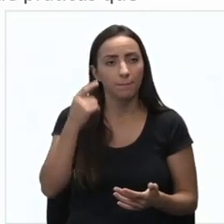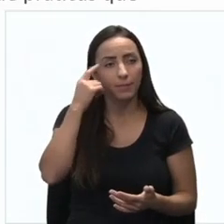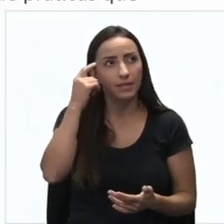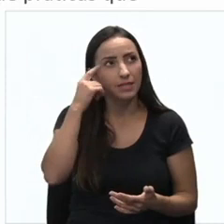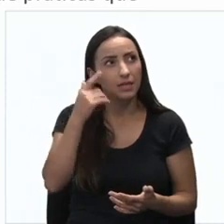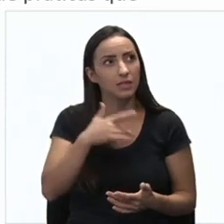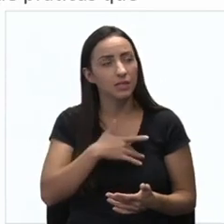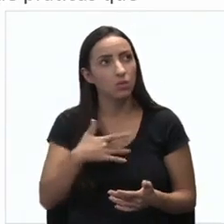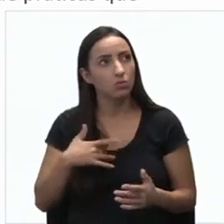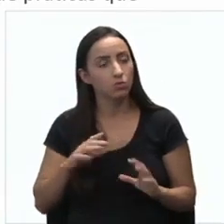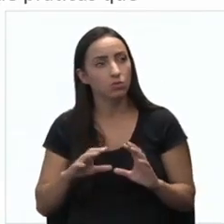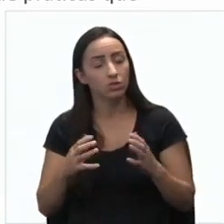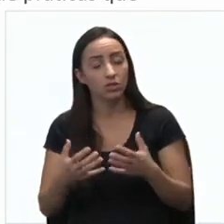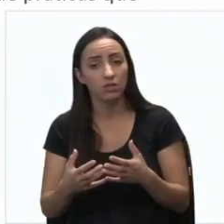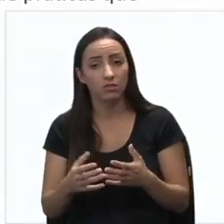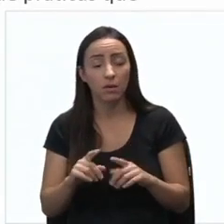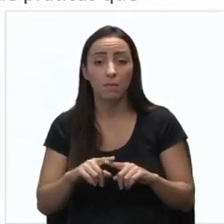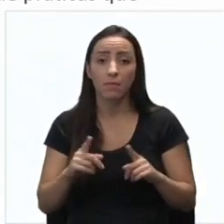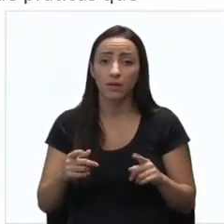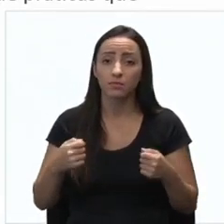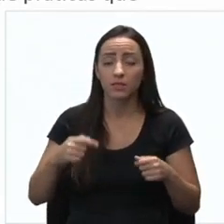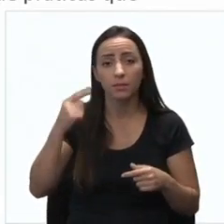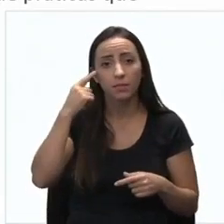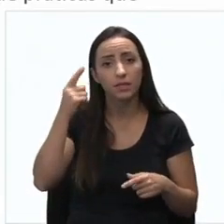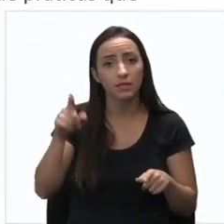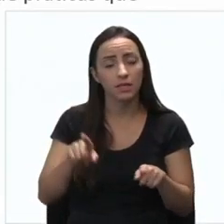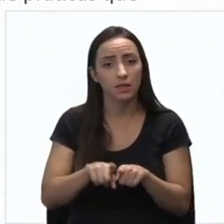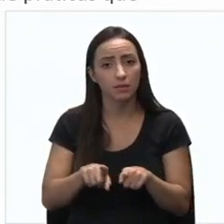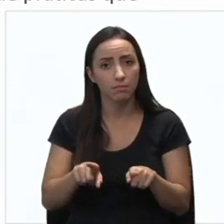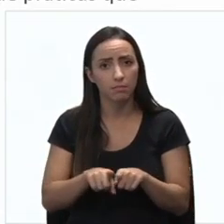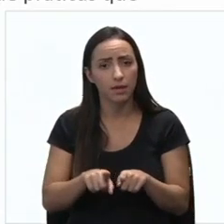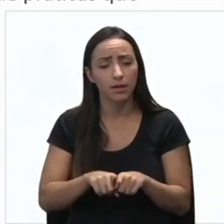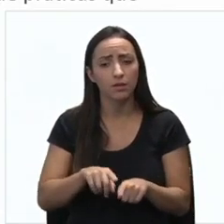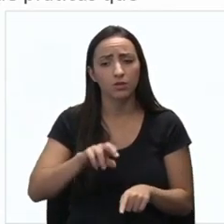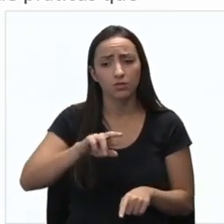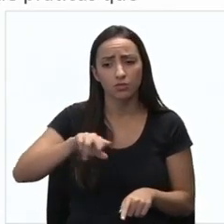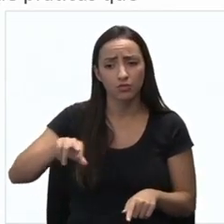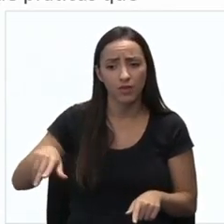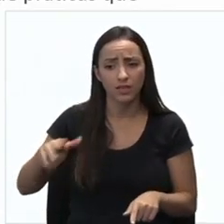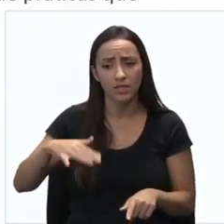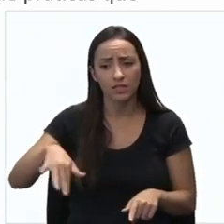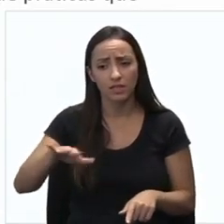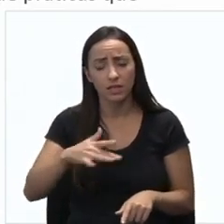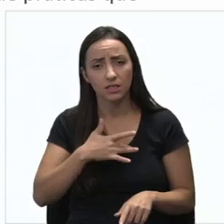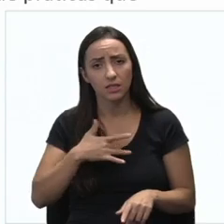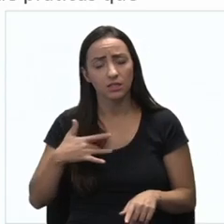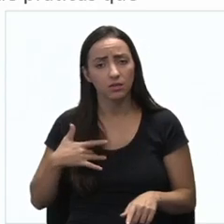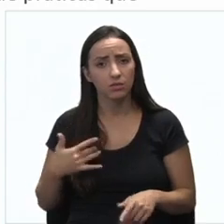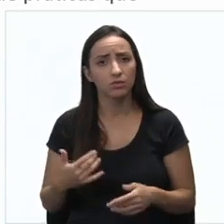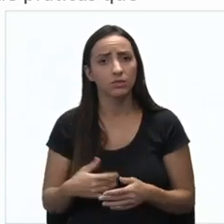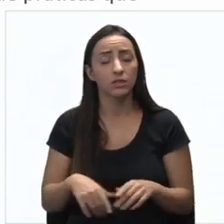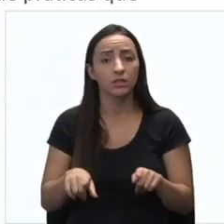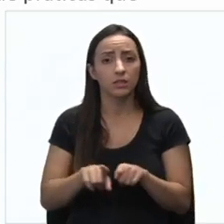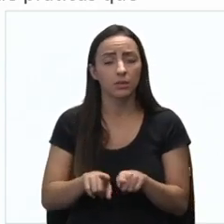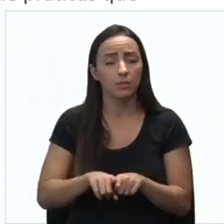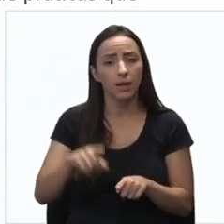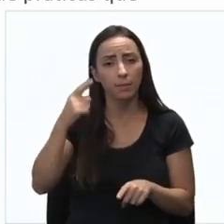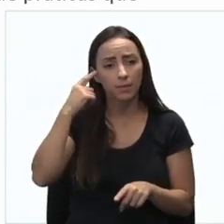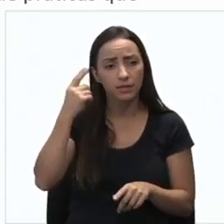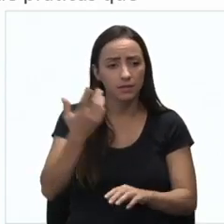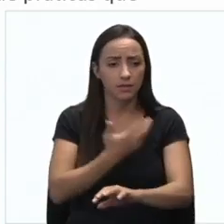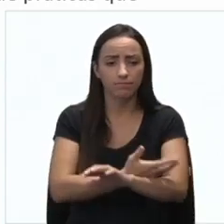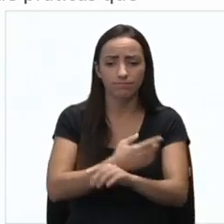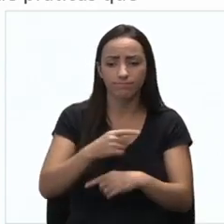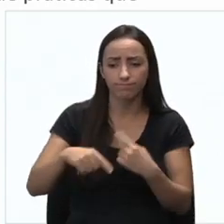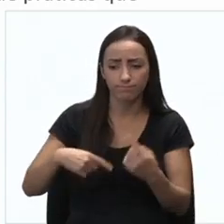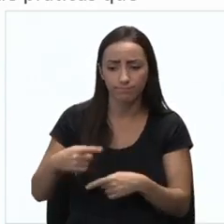coletiva sem pensar na multiplicação das várias áreas da saúde, sem pensar na interdisciplinaridade,